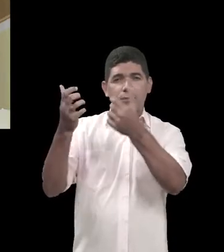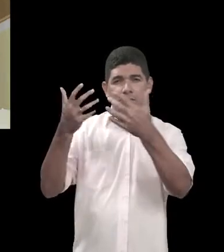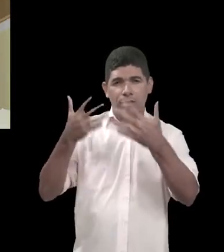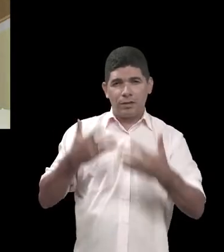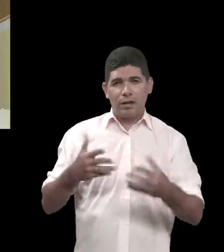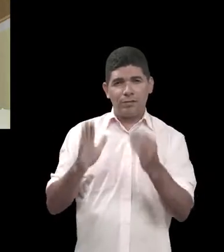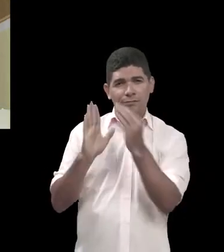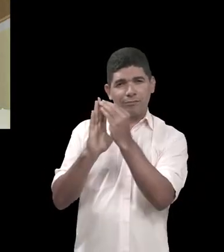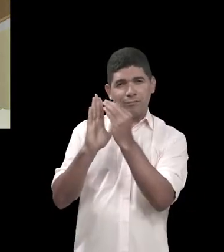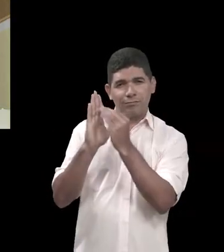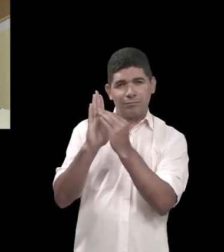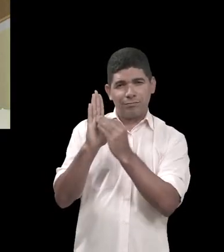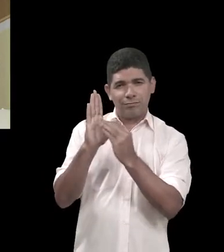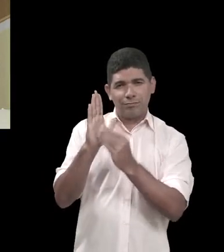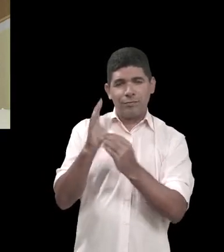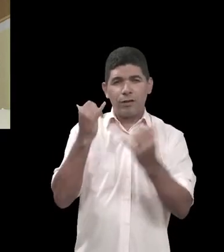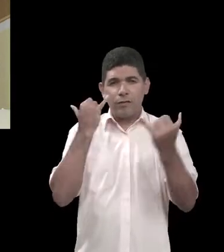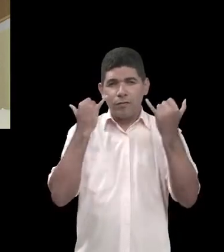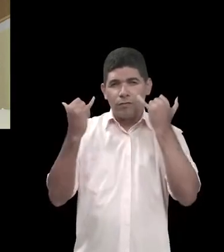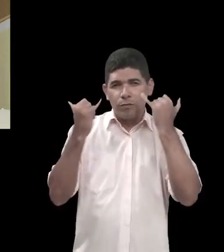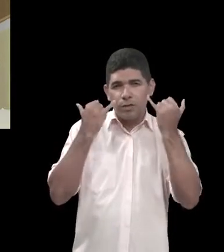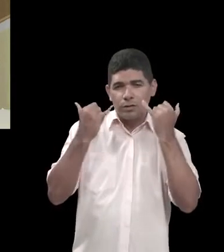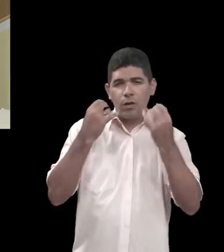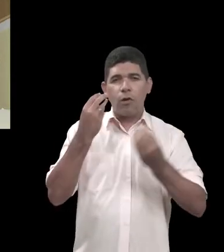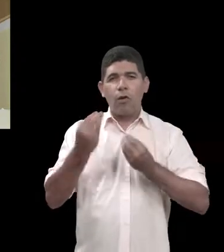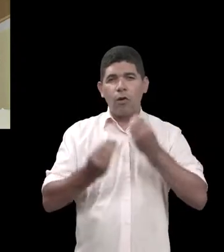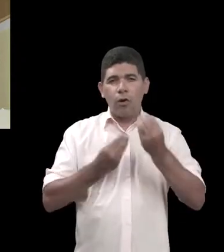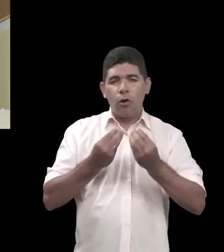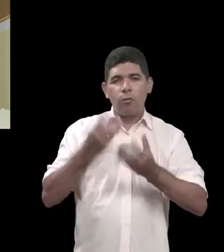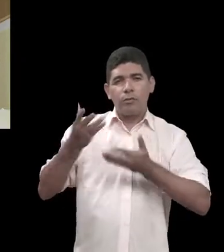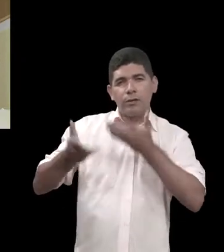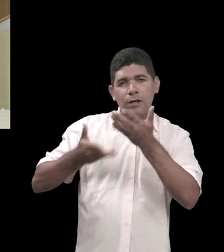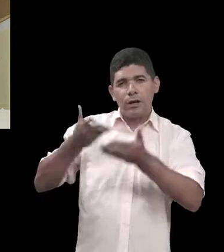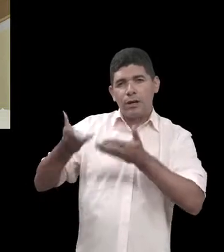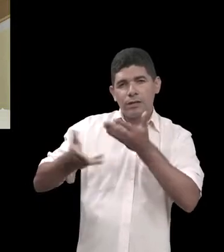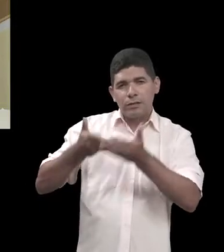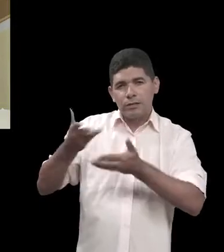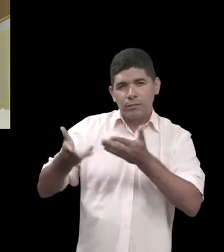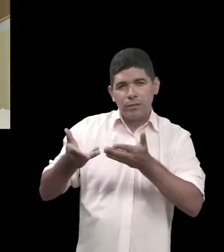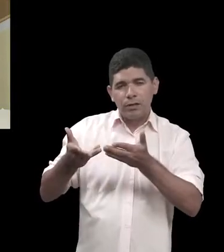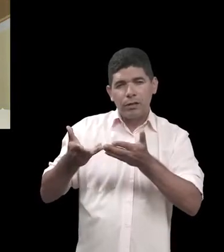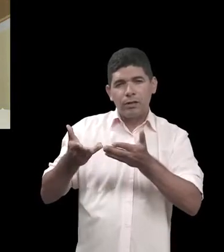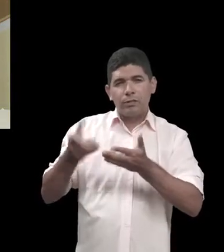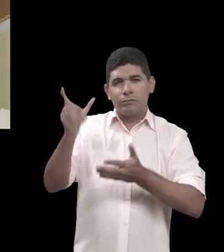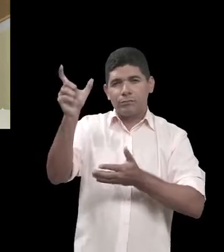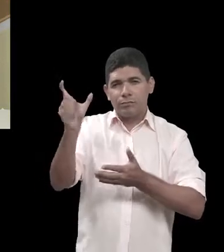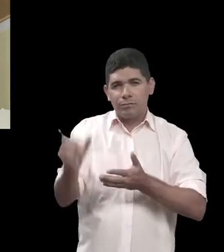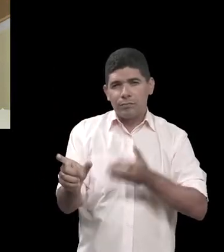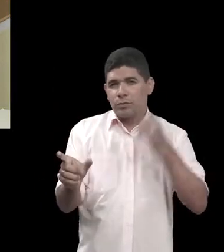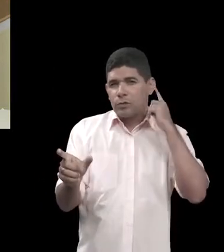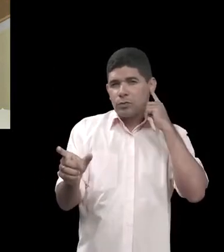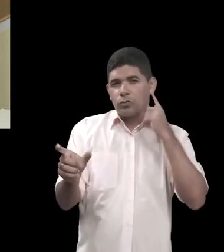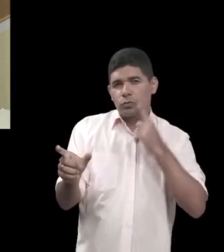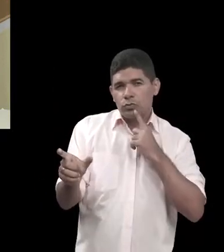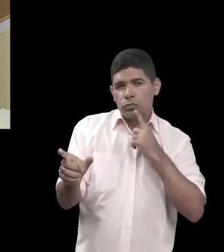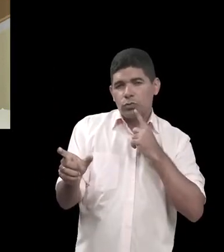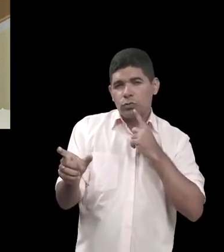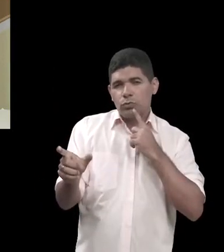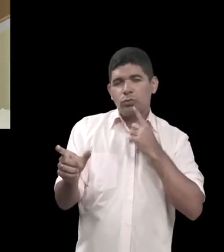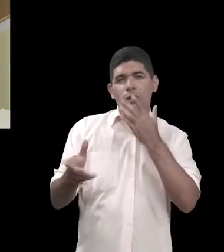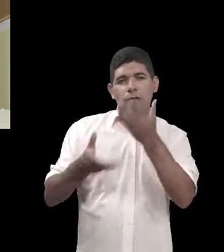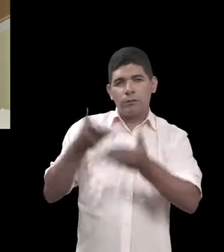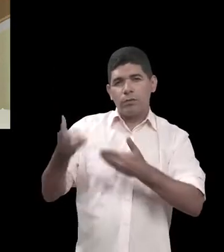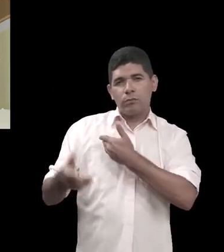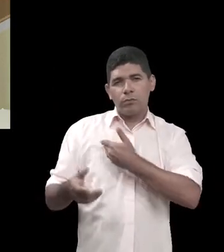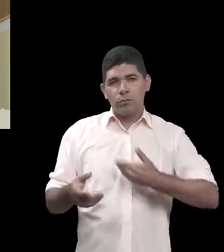discriminadas várias informações a respeito de como deveria ser o atendimento ao público surdo, por instância pública e